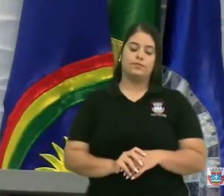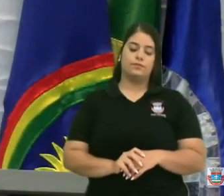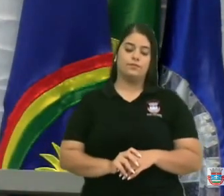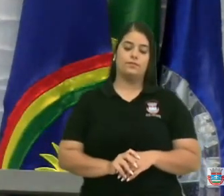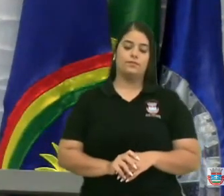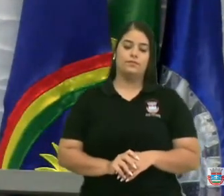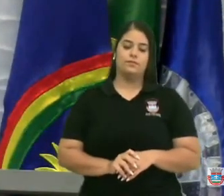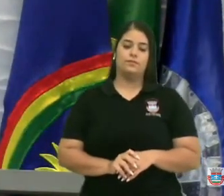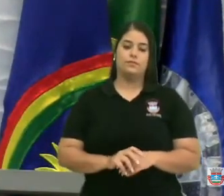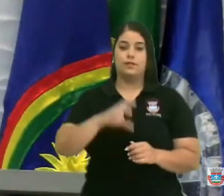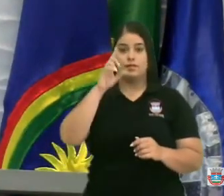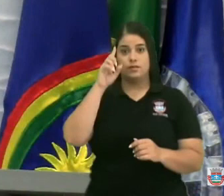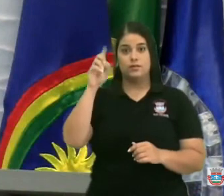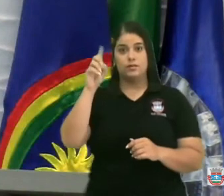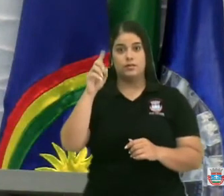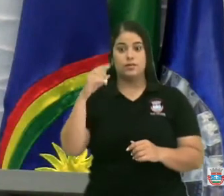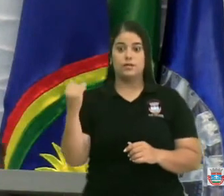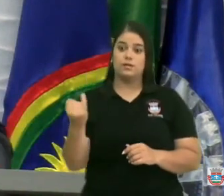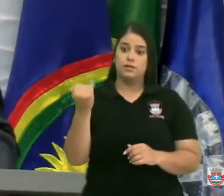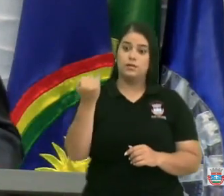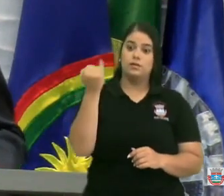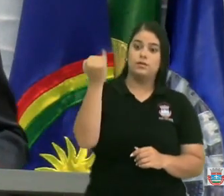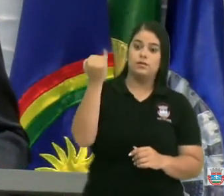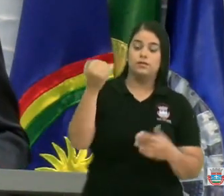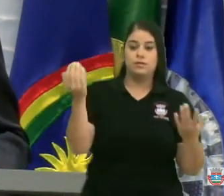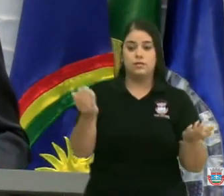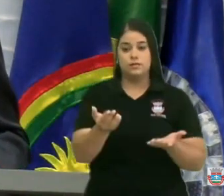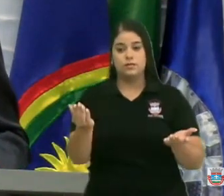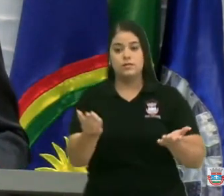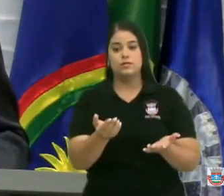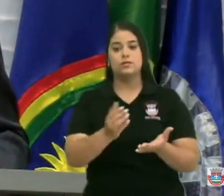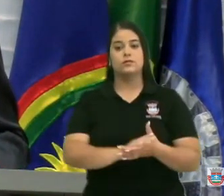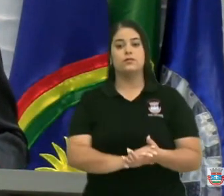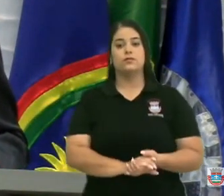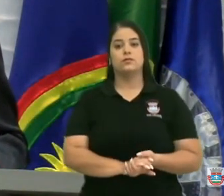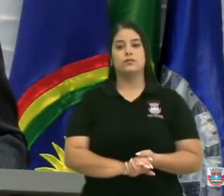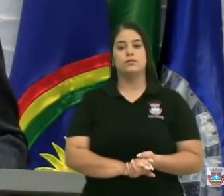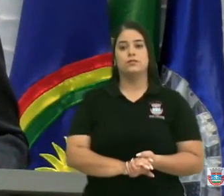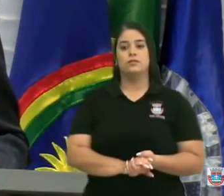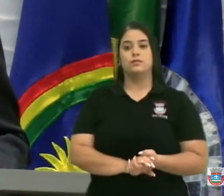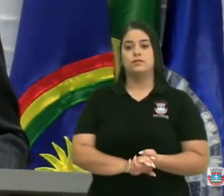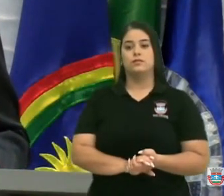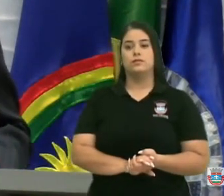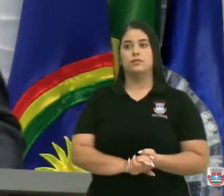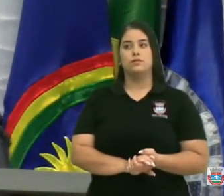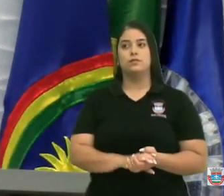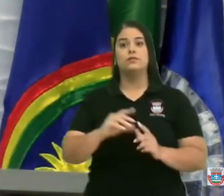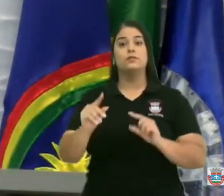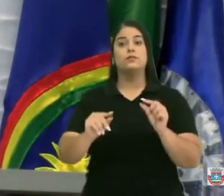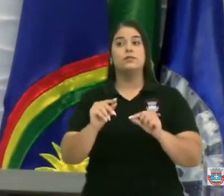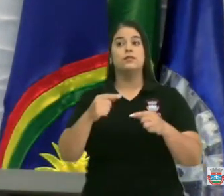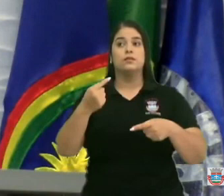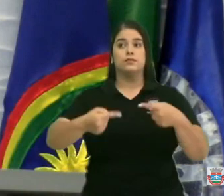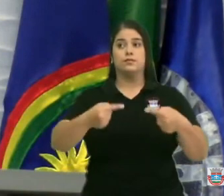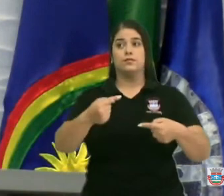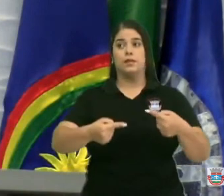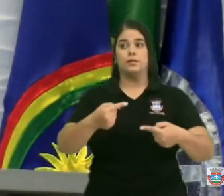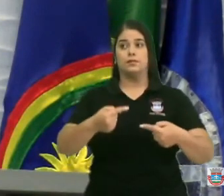essa é uma data muito importante. Hoje nós estamos aqui com uma discussão